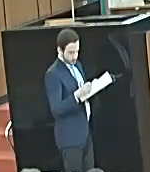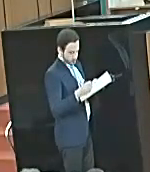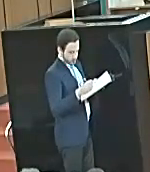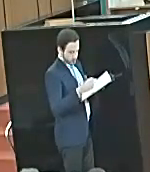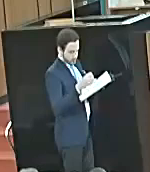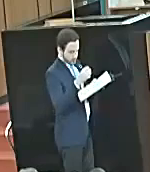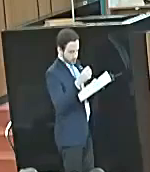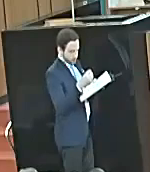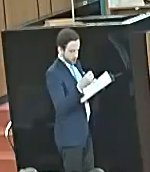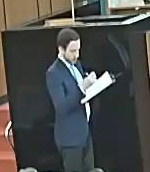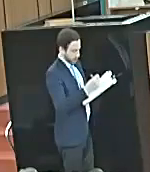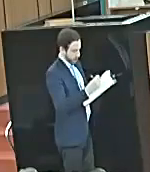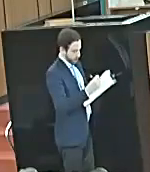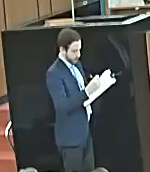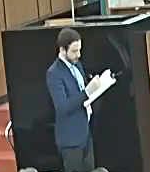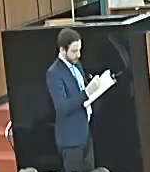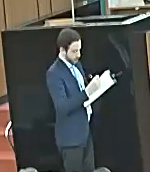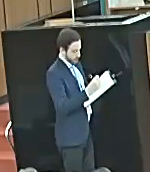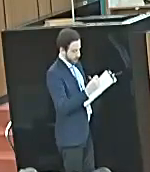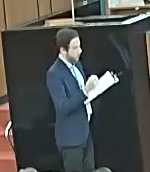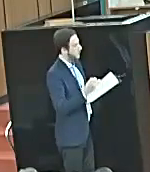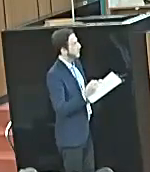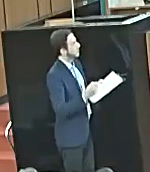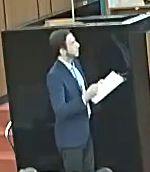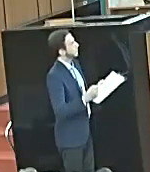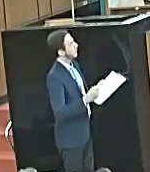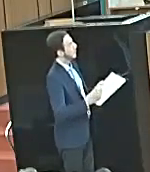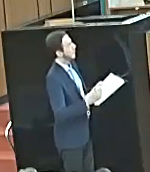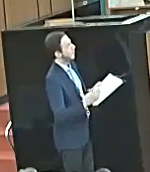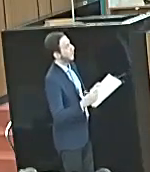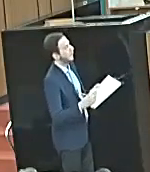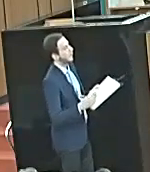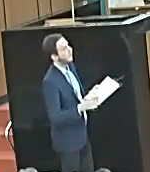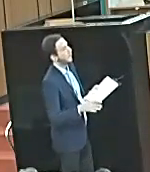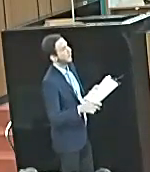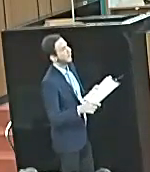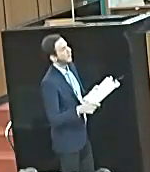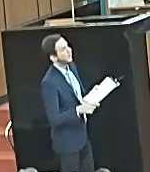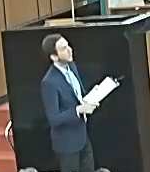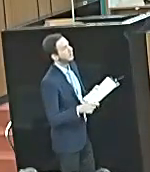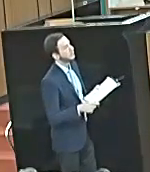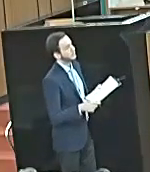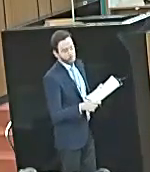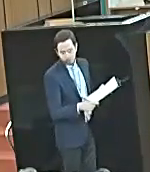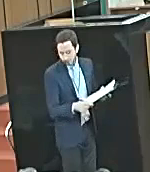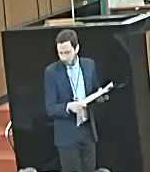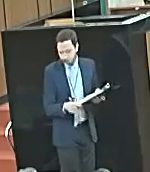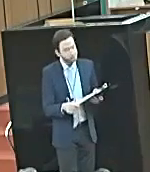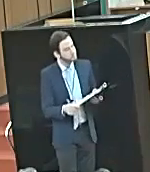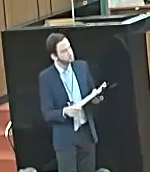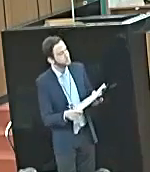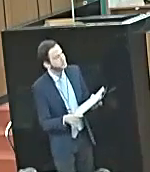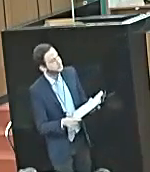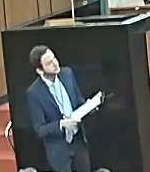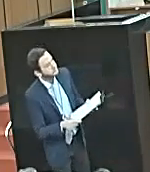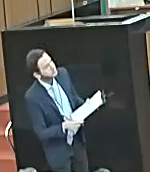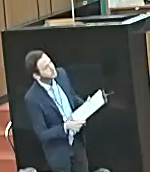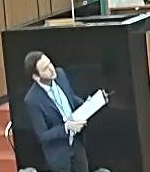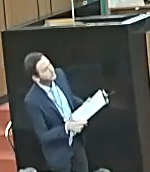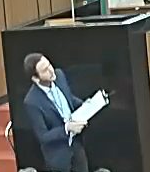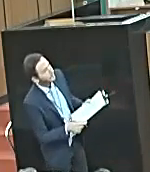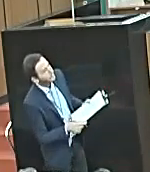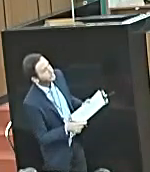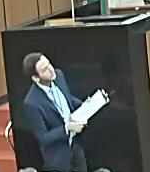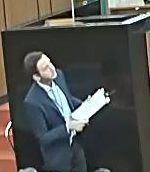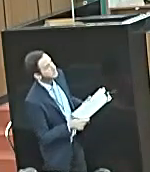estado de minas gerais estamos aí pró 75 mil presos não é você já passaram no teste gente se alguém for